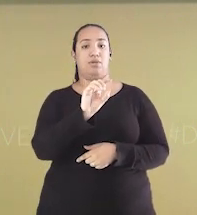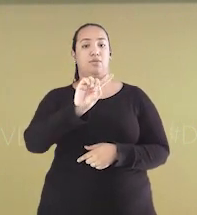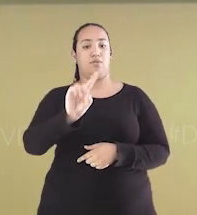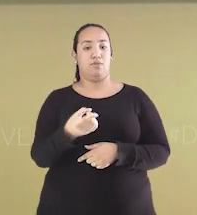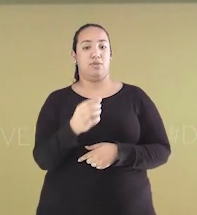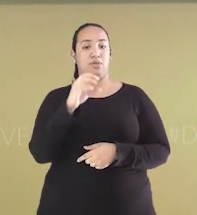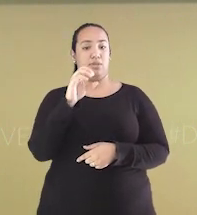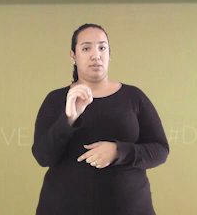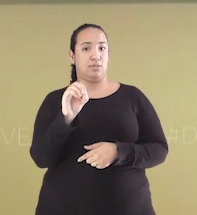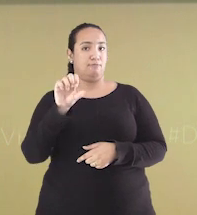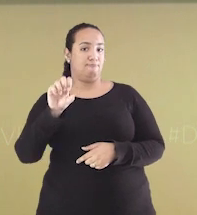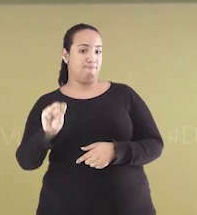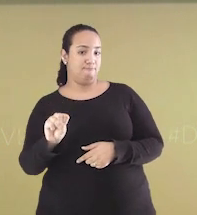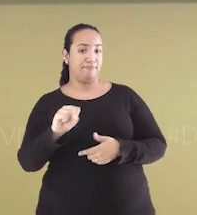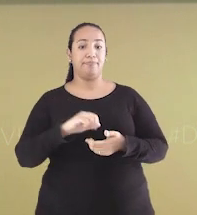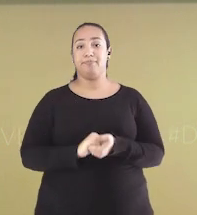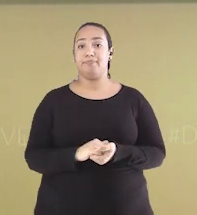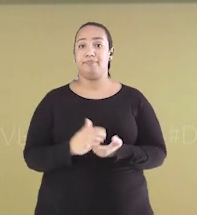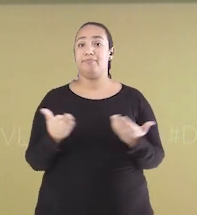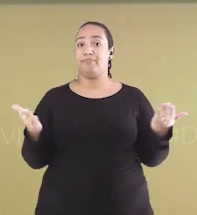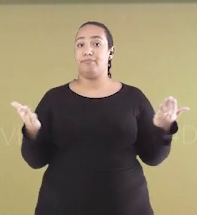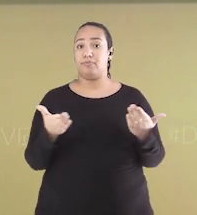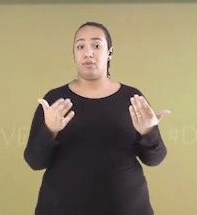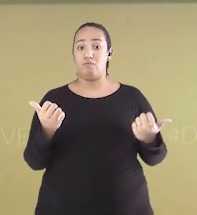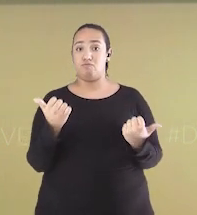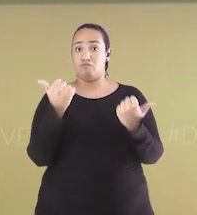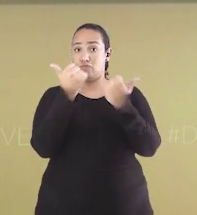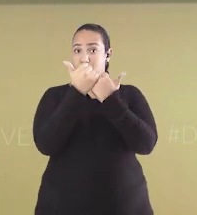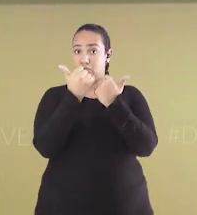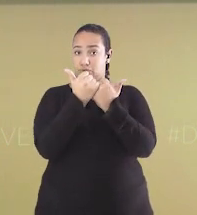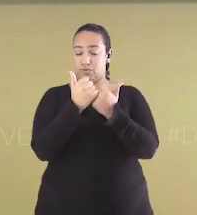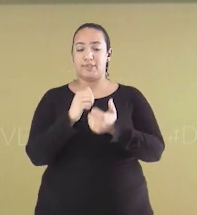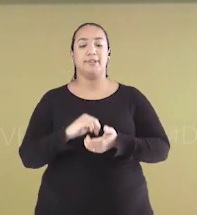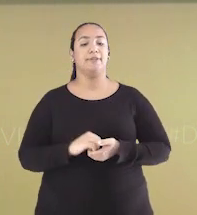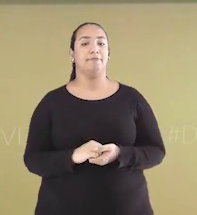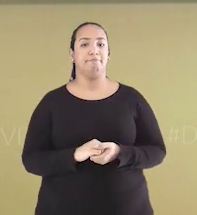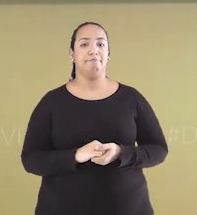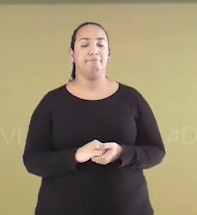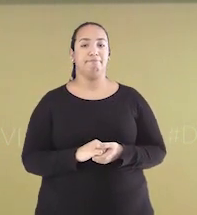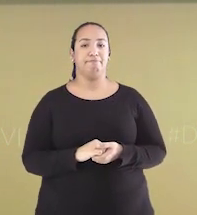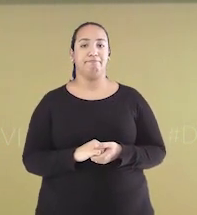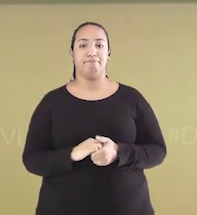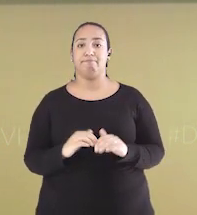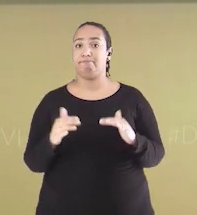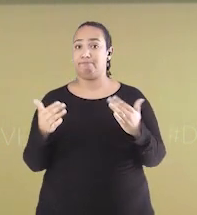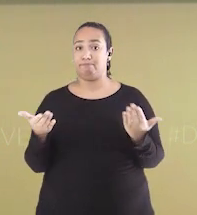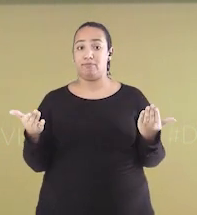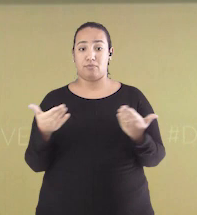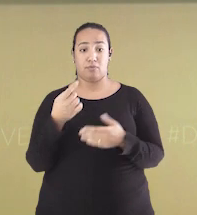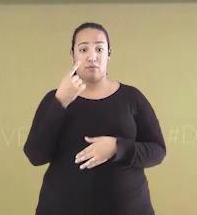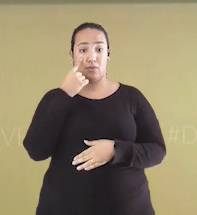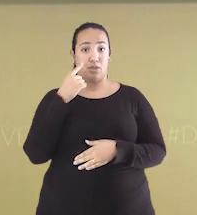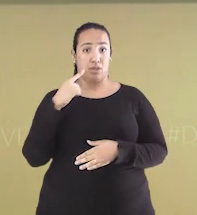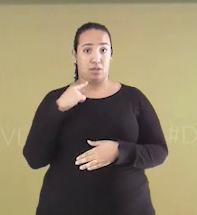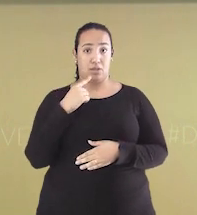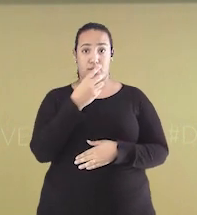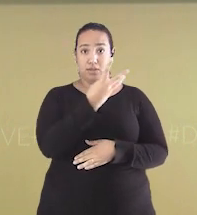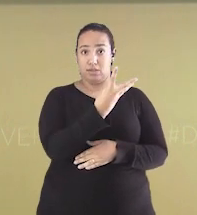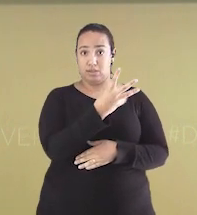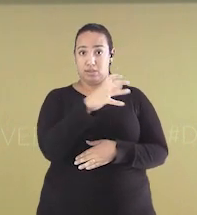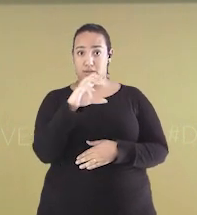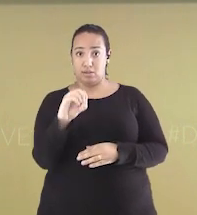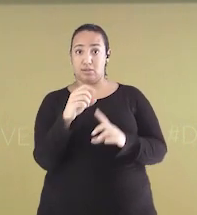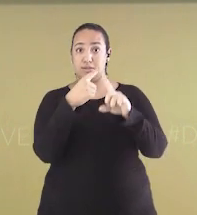0,08. Agora, vamos substituí-la na fórmula. Assim, teremos que